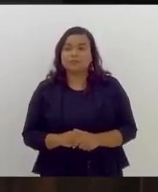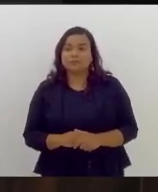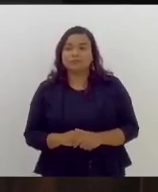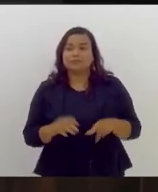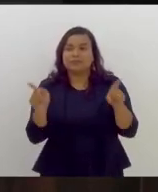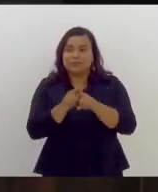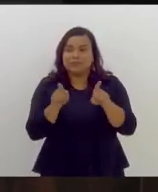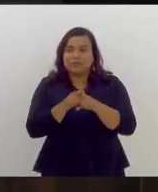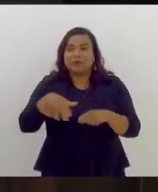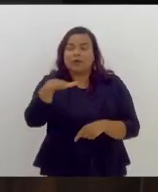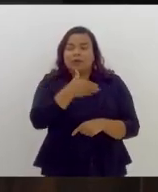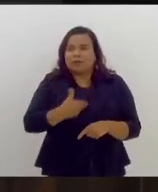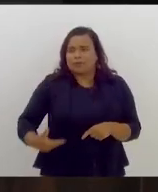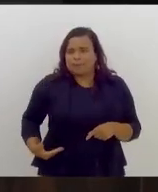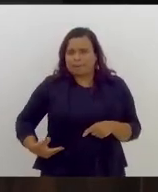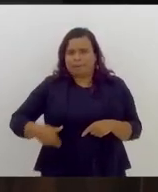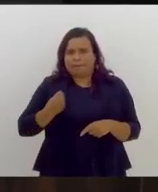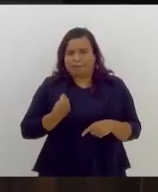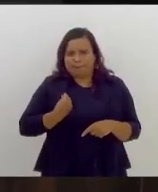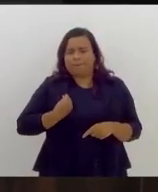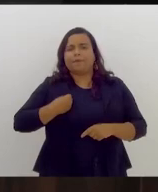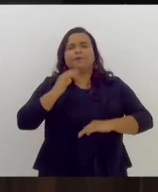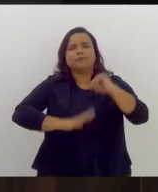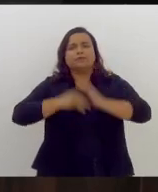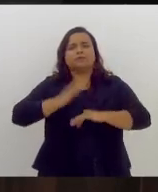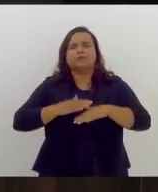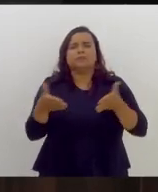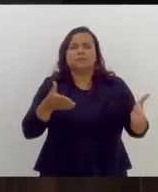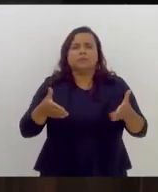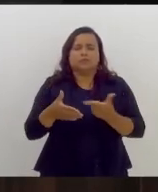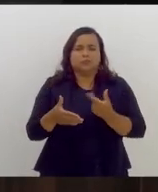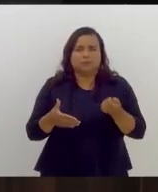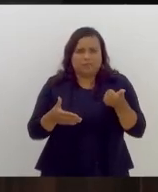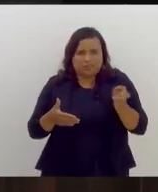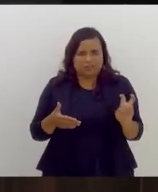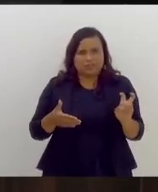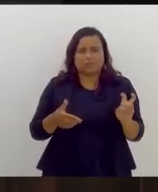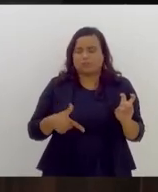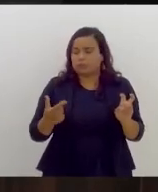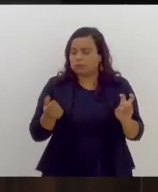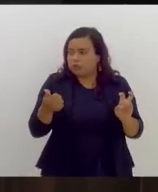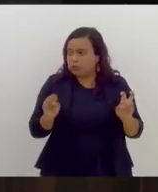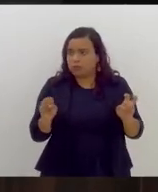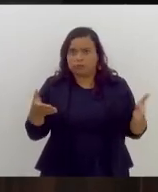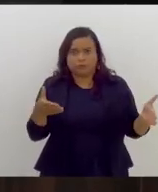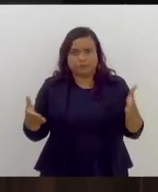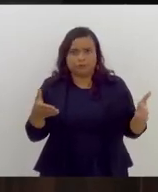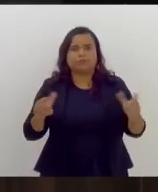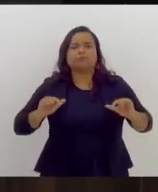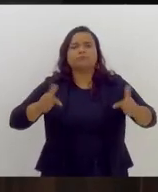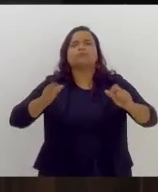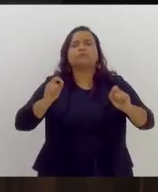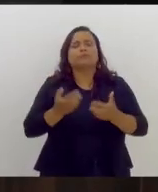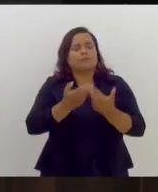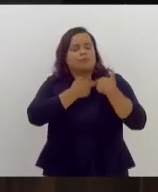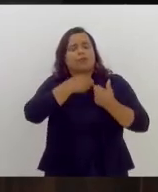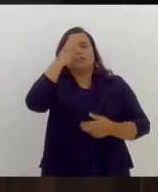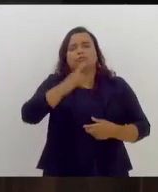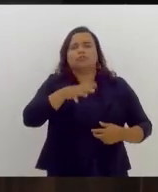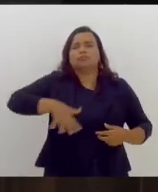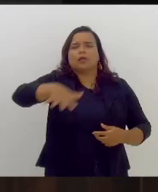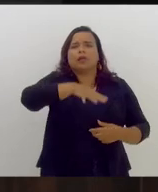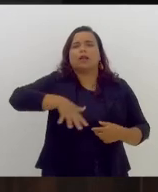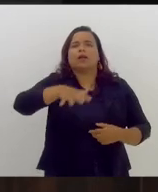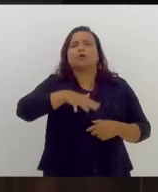Ainda no âmbito da vida pública, exerceu entre os anos de 2015 e 2018 o cargo de Diretor-Geral